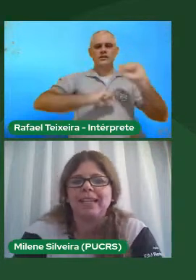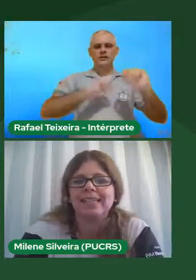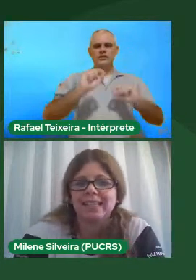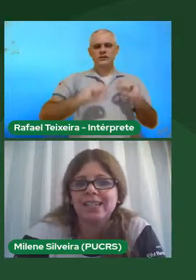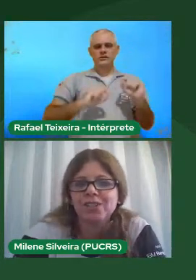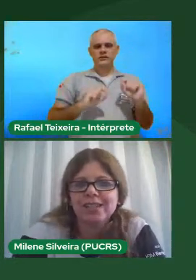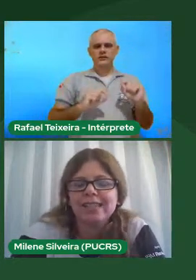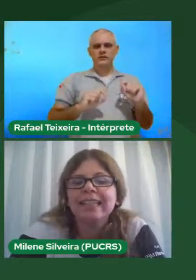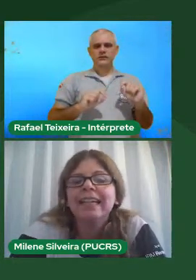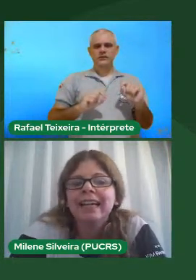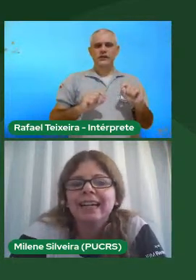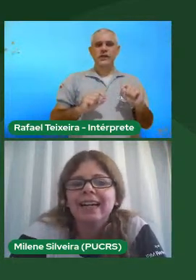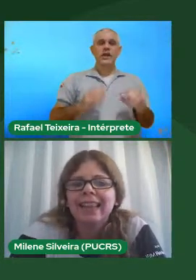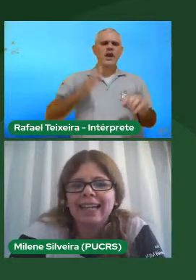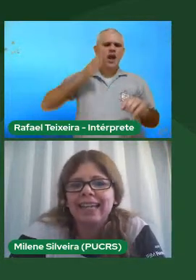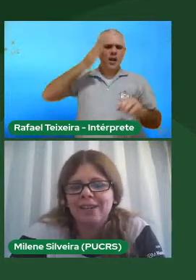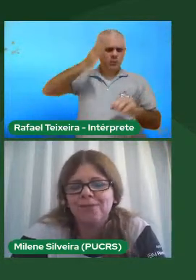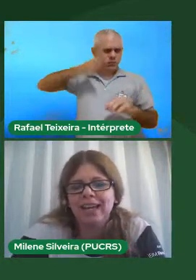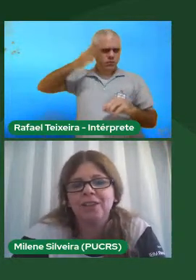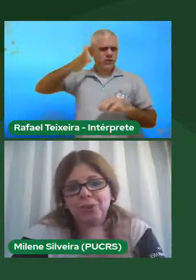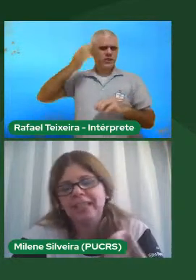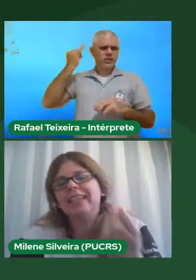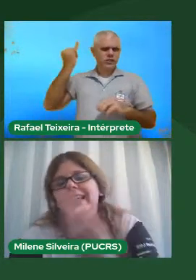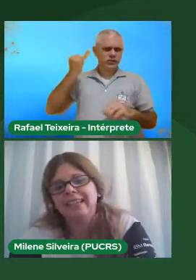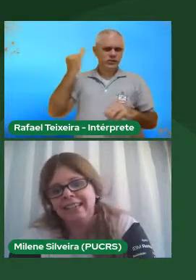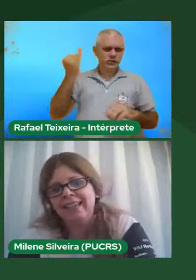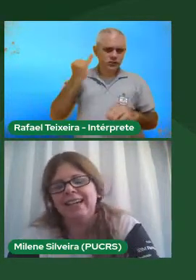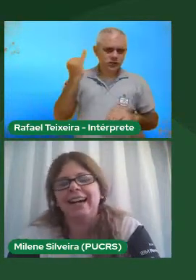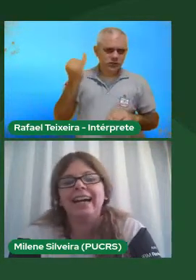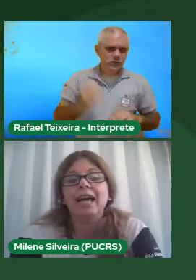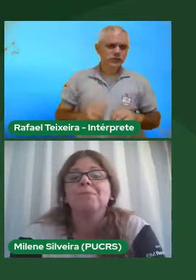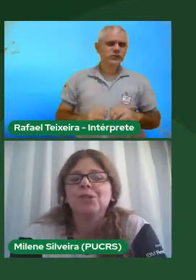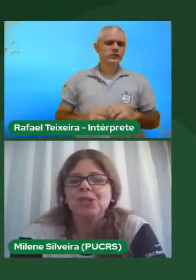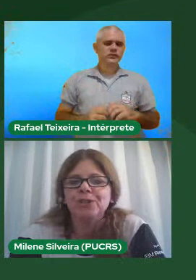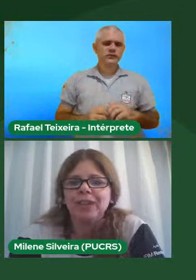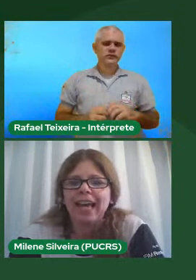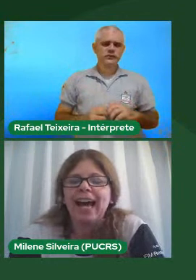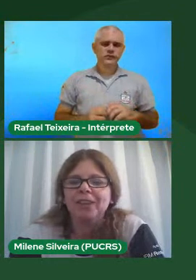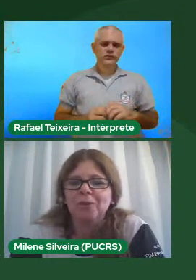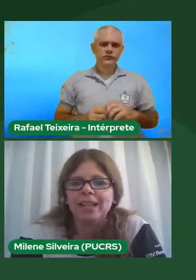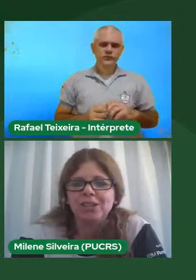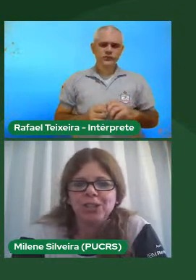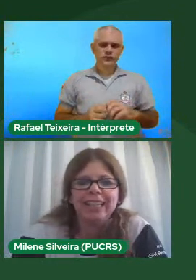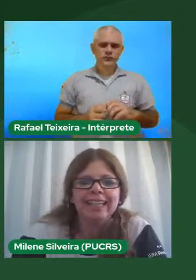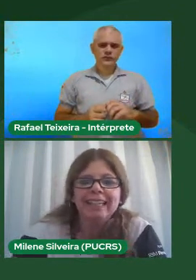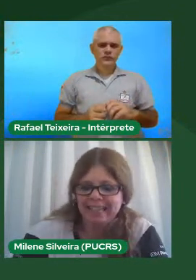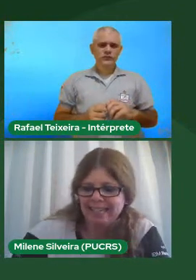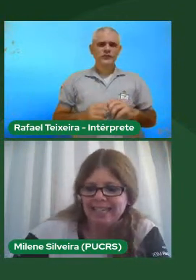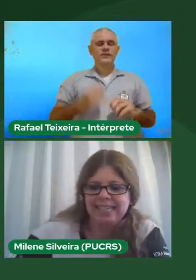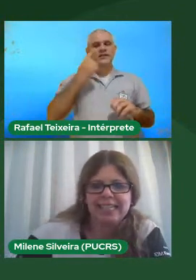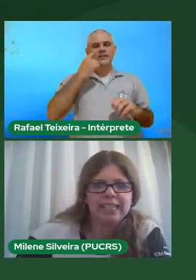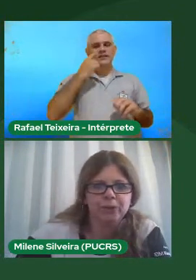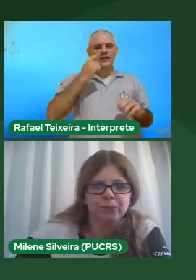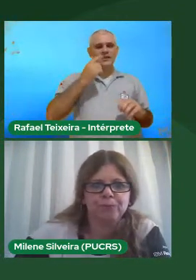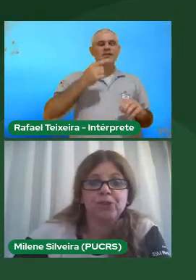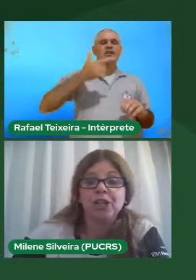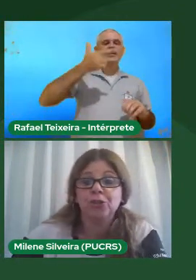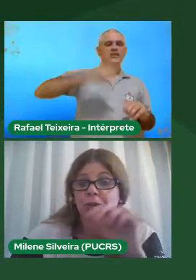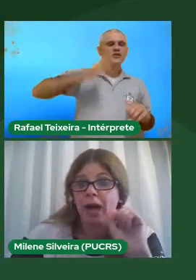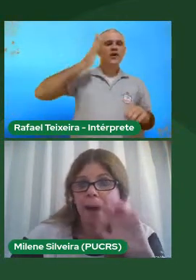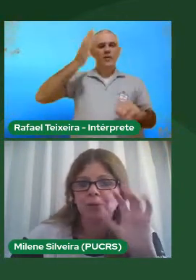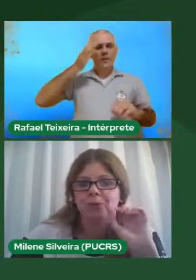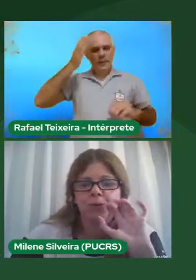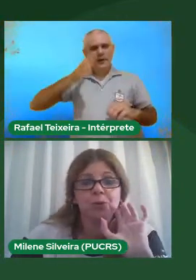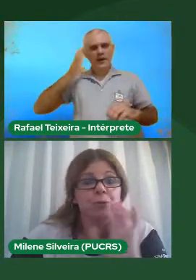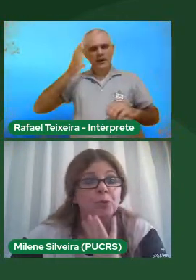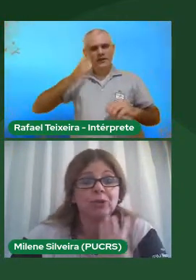nossos palestrantes naquele evento e que repetiram, né, a dobradinha esse ano. Gente, eu estou